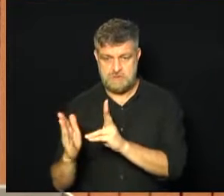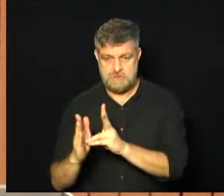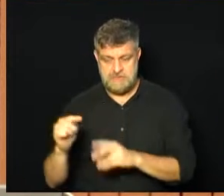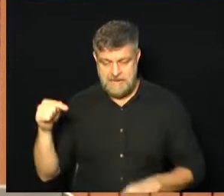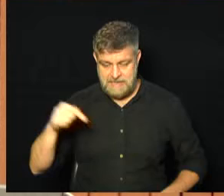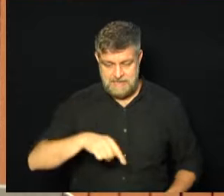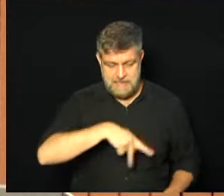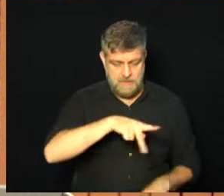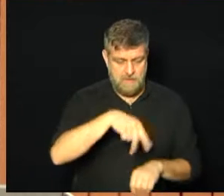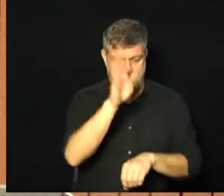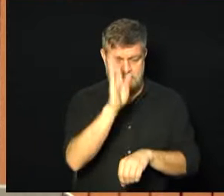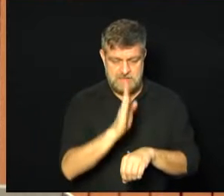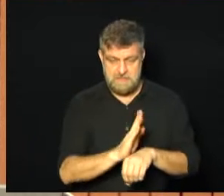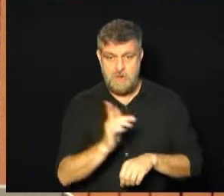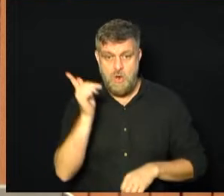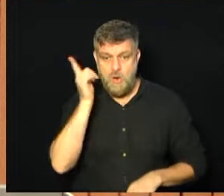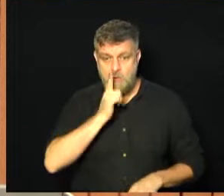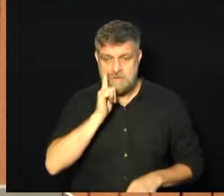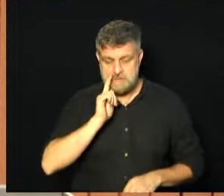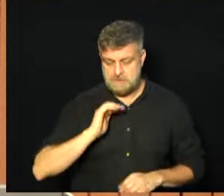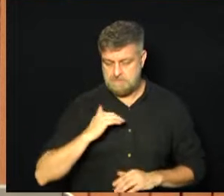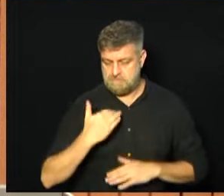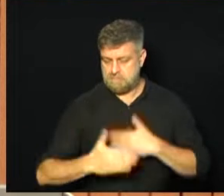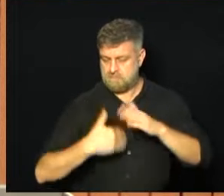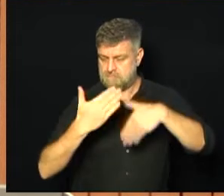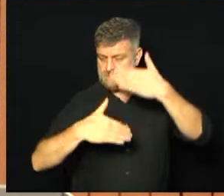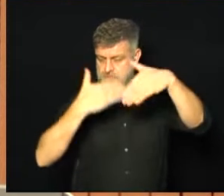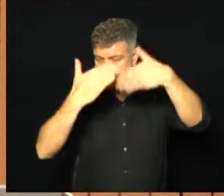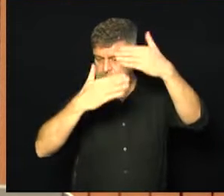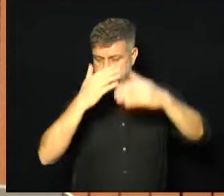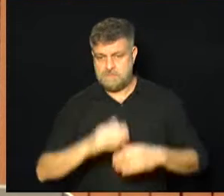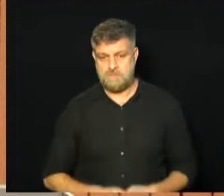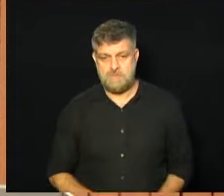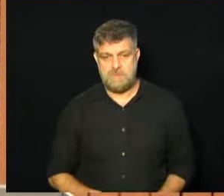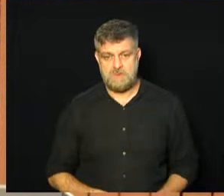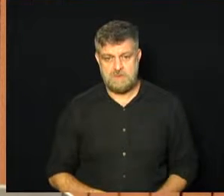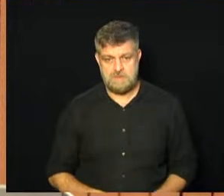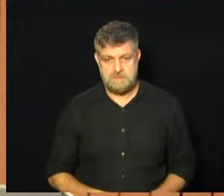país, dessa cidade. Então,